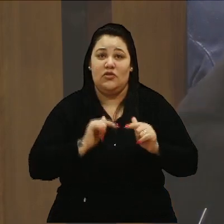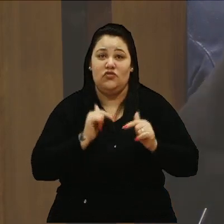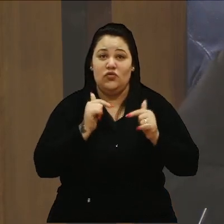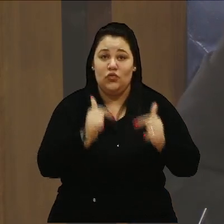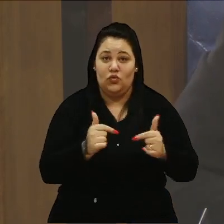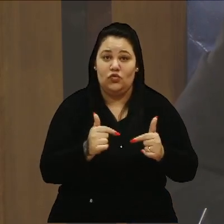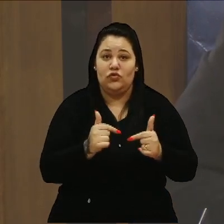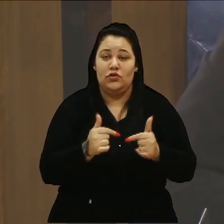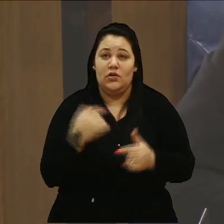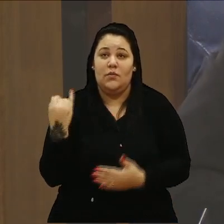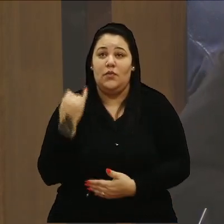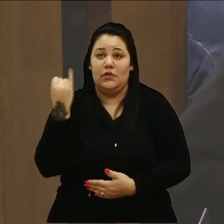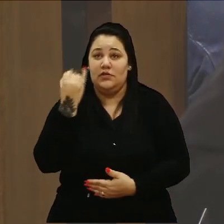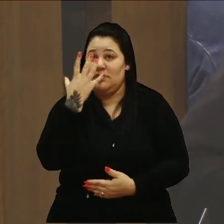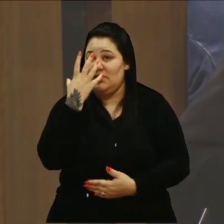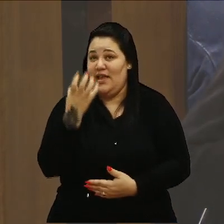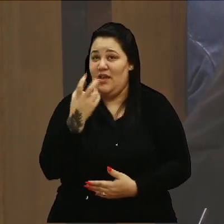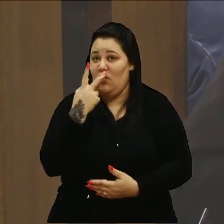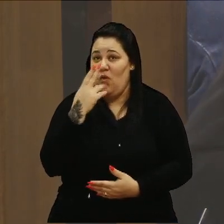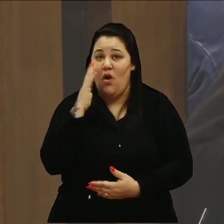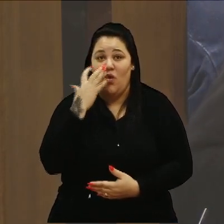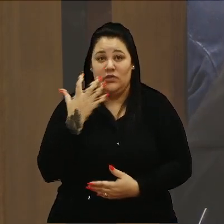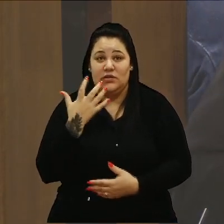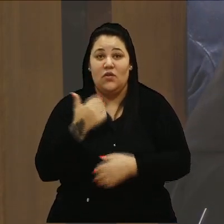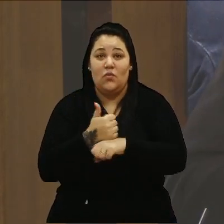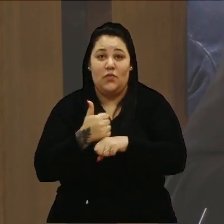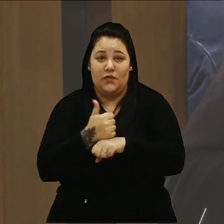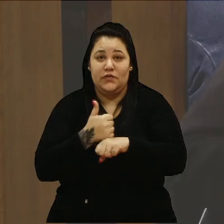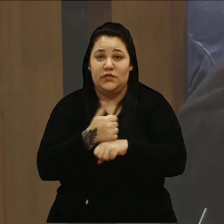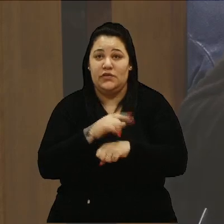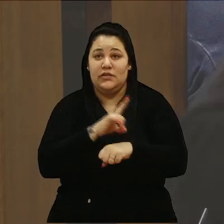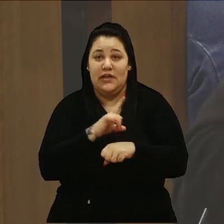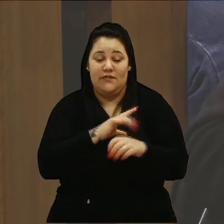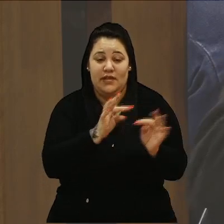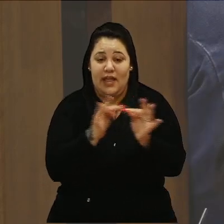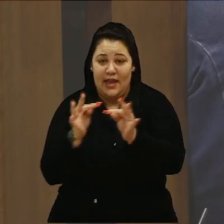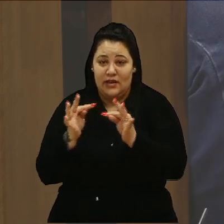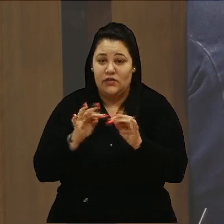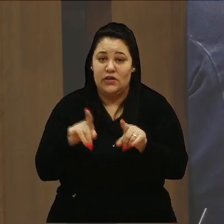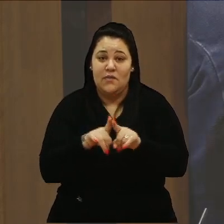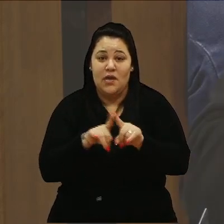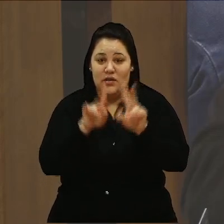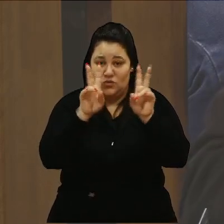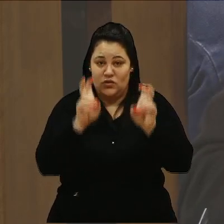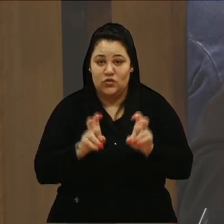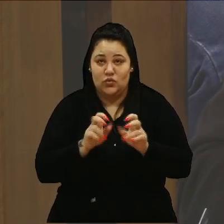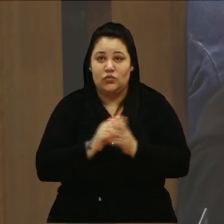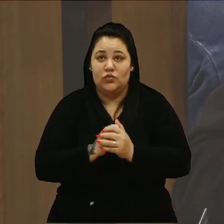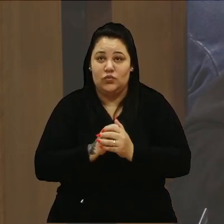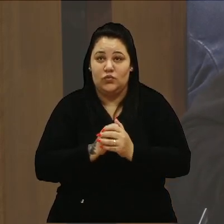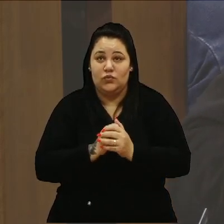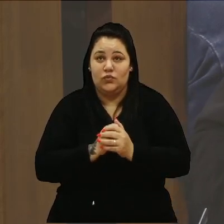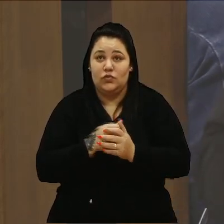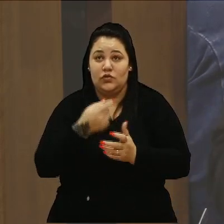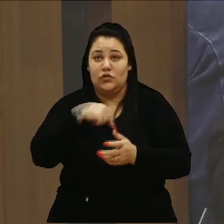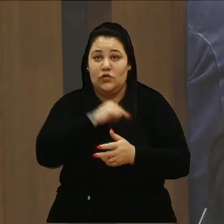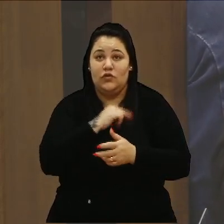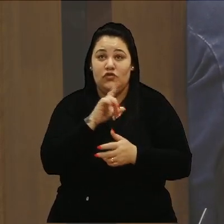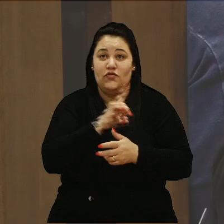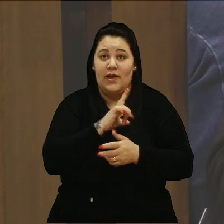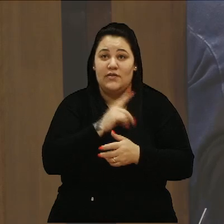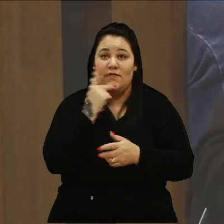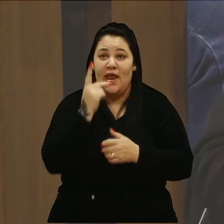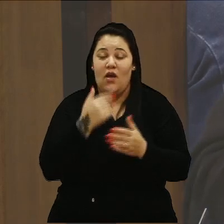tão sério que foi essa audiência pública, com profissionais, com técnicos sobre o assunto, como se a gente tivesse trazido aqui